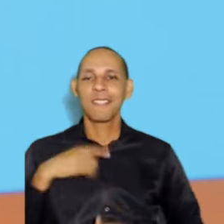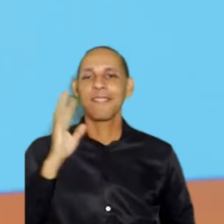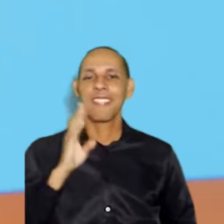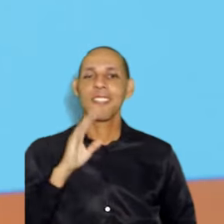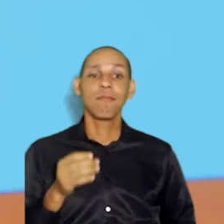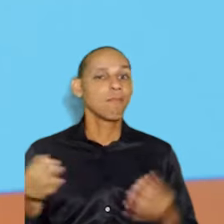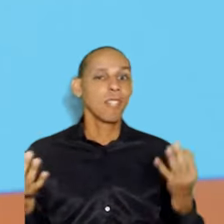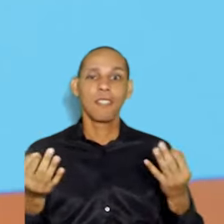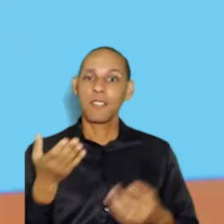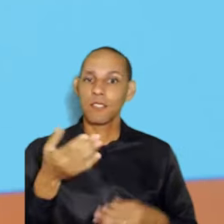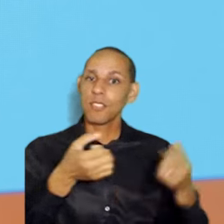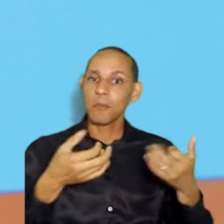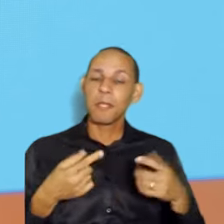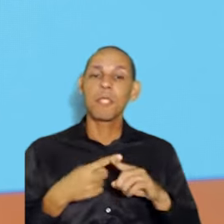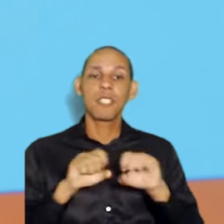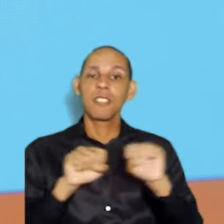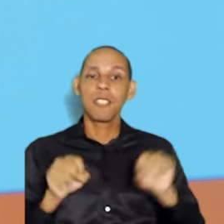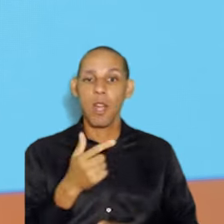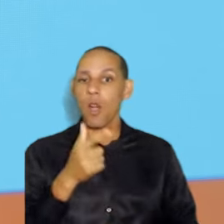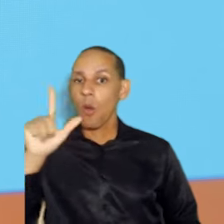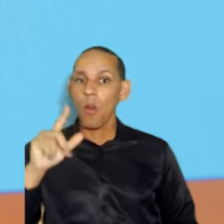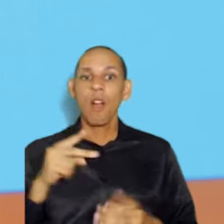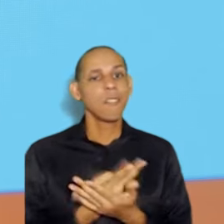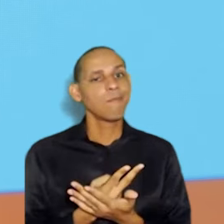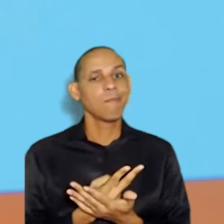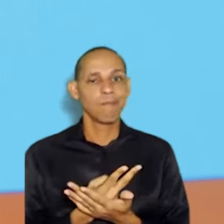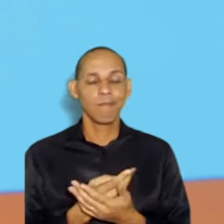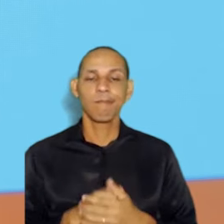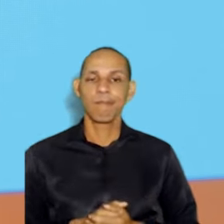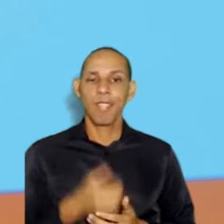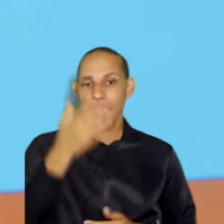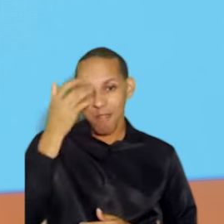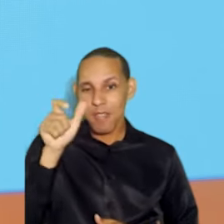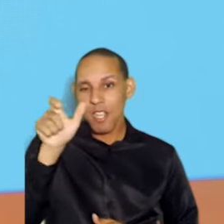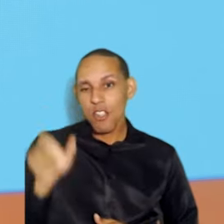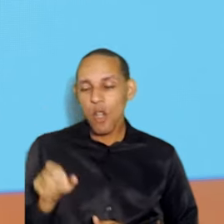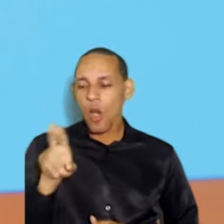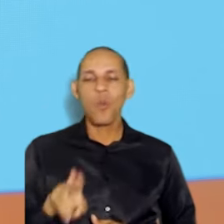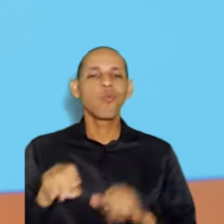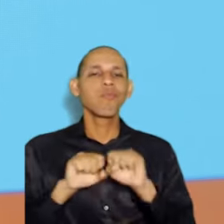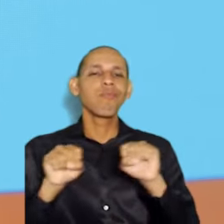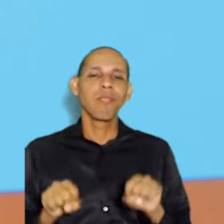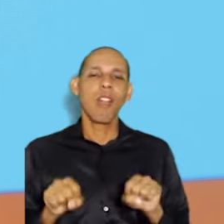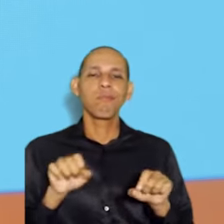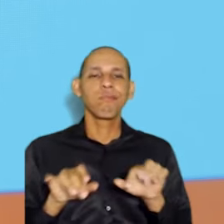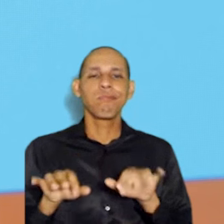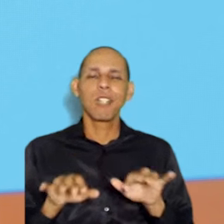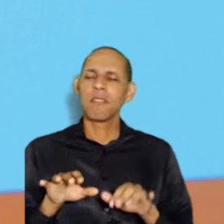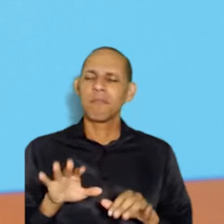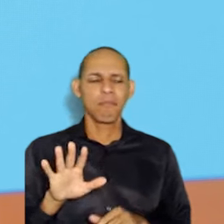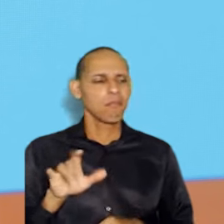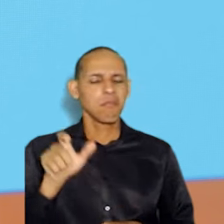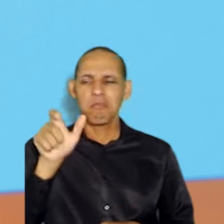perfeito que você trouxe porque os outros sistemas estava aconteceu isso né da pessoa fazer o uso do sistema e Ah mas eu